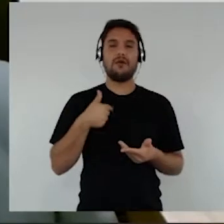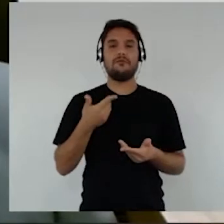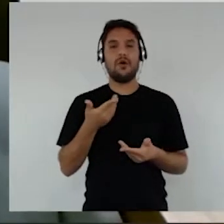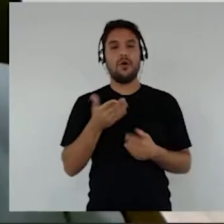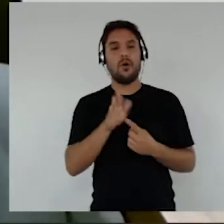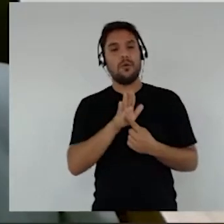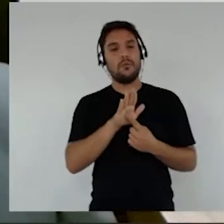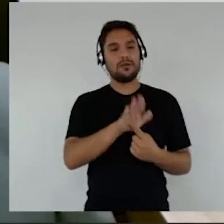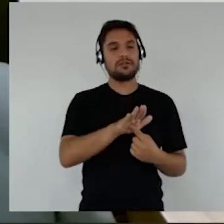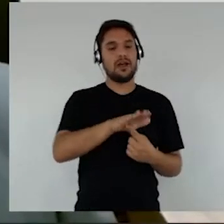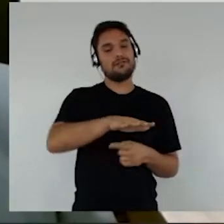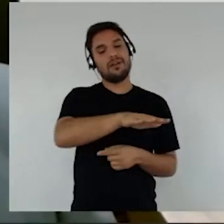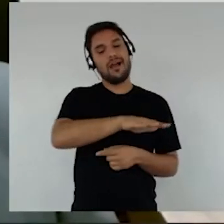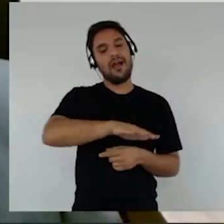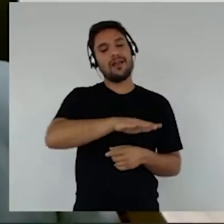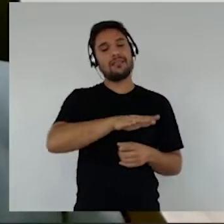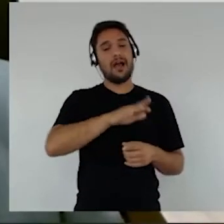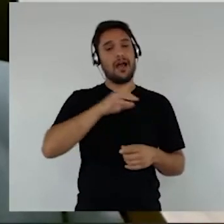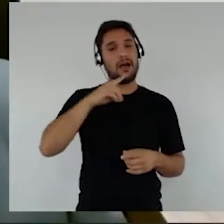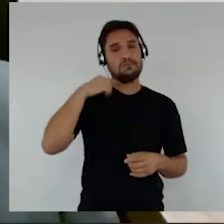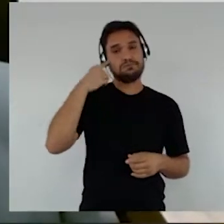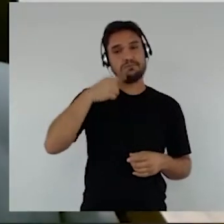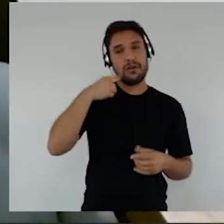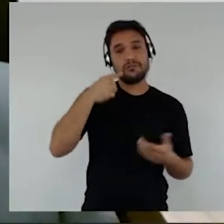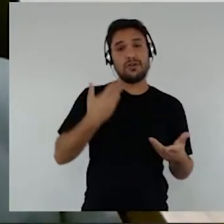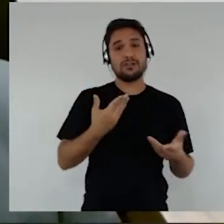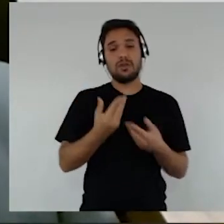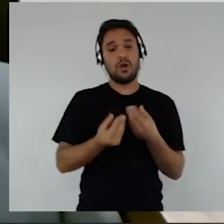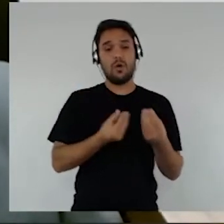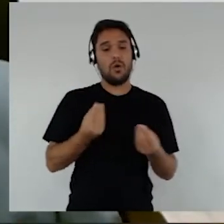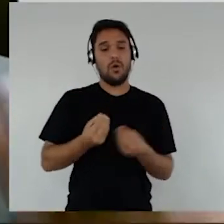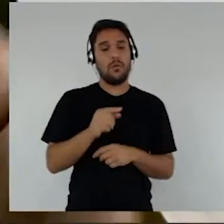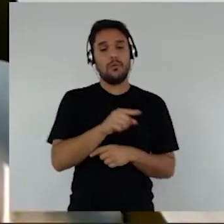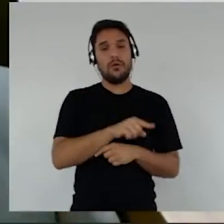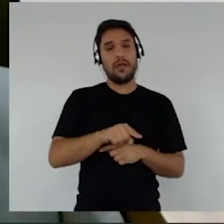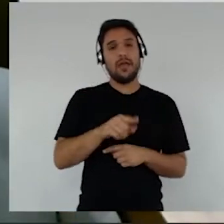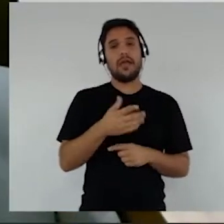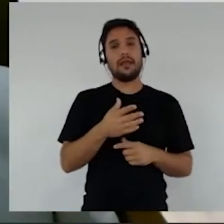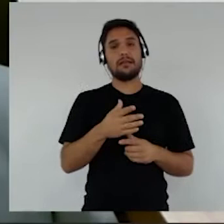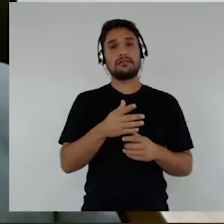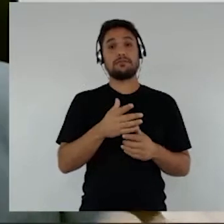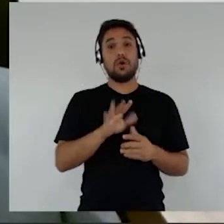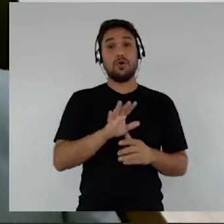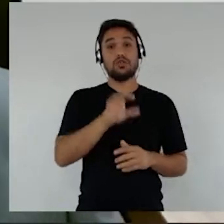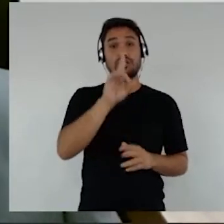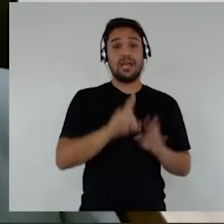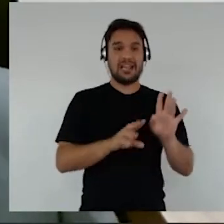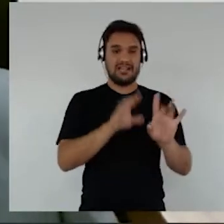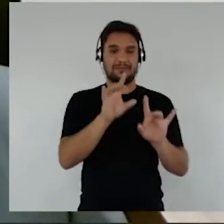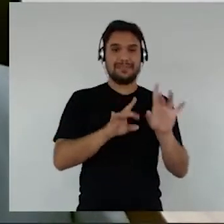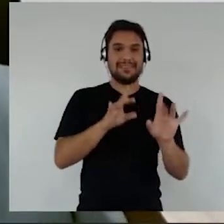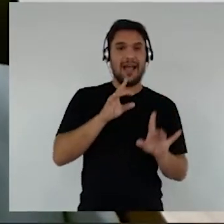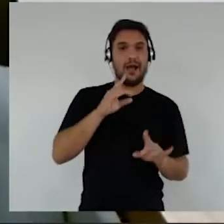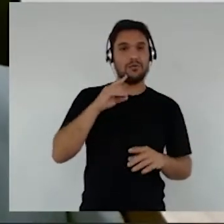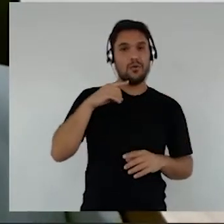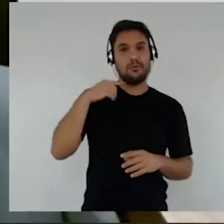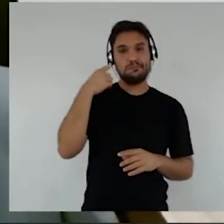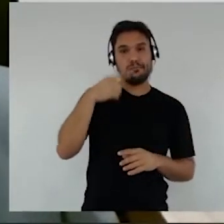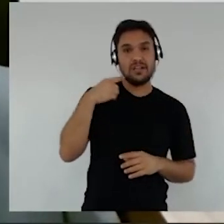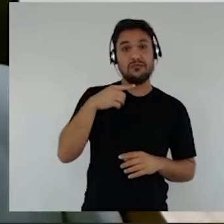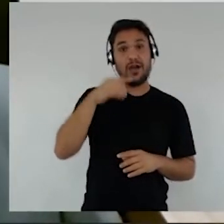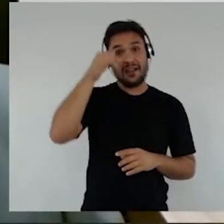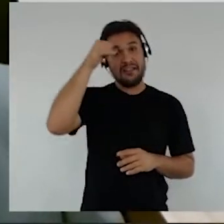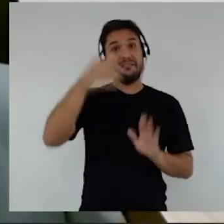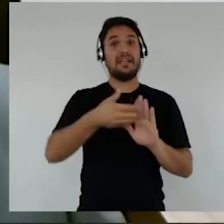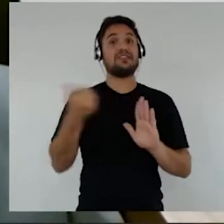para a sardinha da advocacia, como nesse cenário garantir que prerrogativas dos advogados e advogadas não sejam